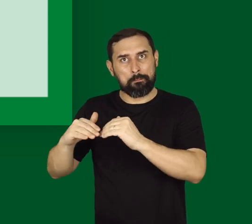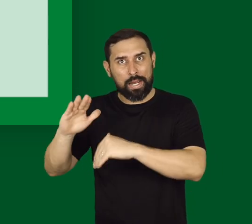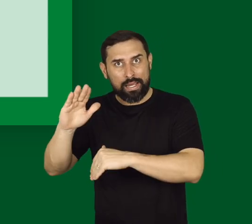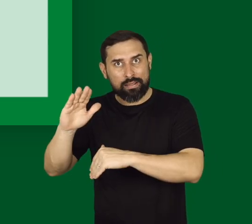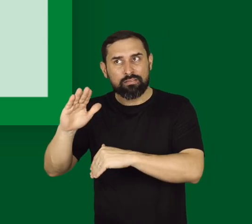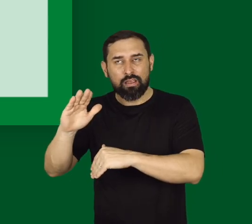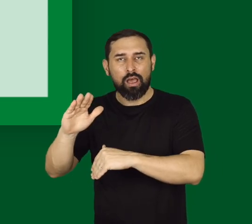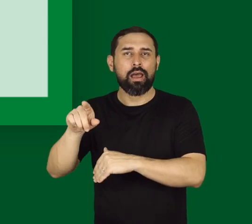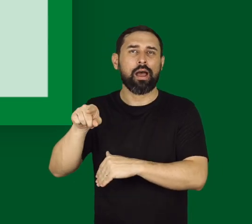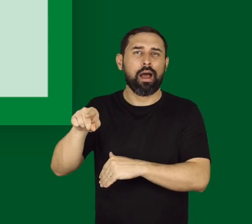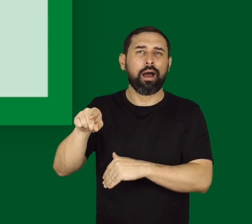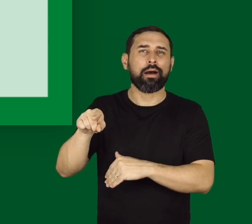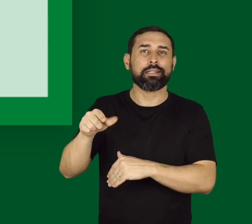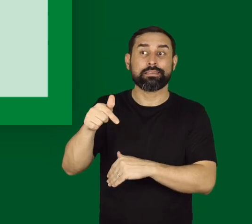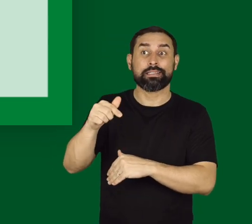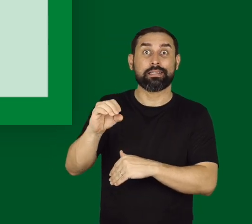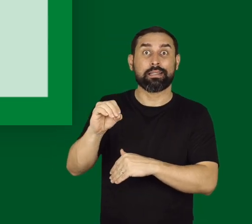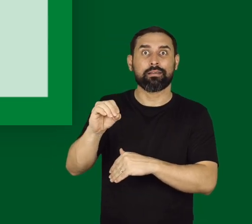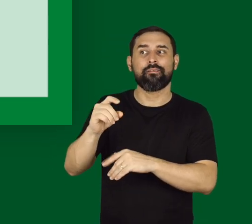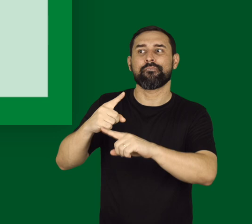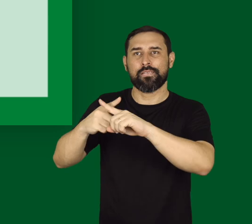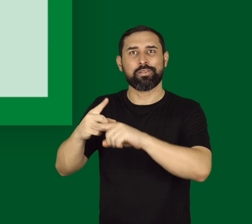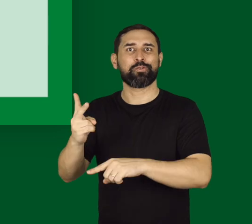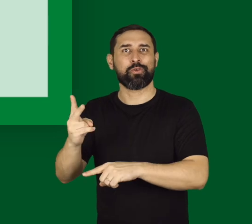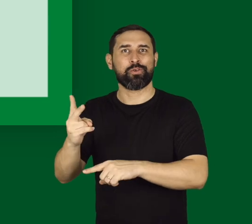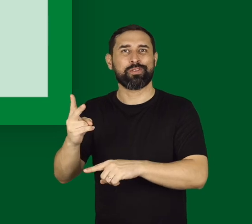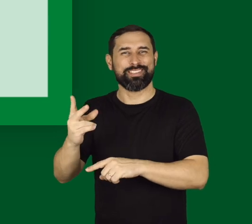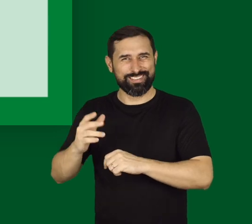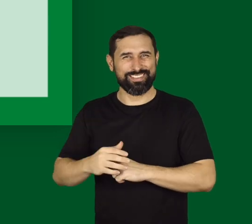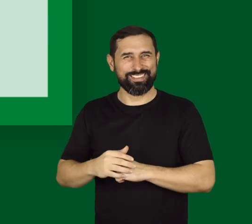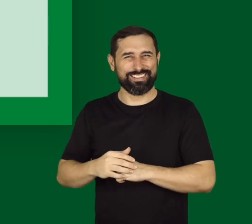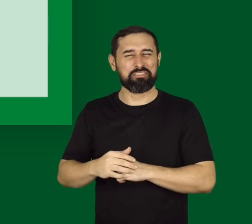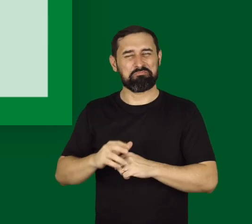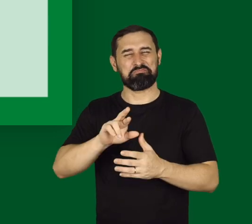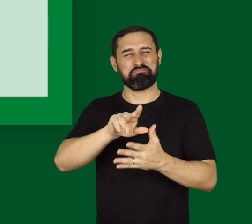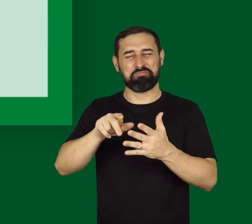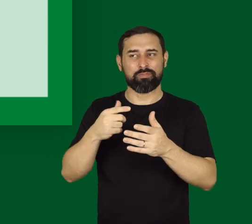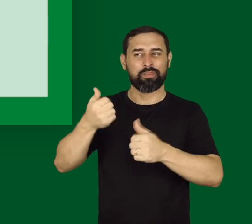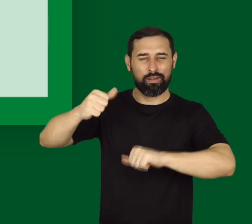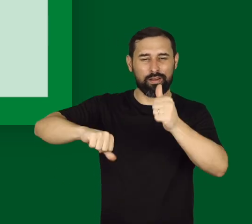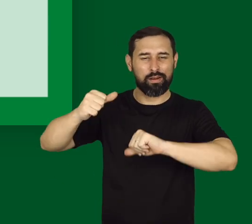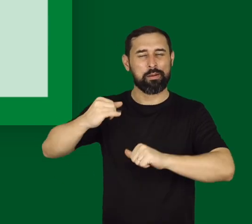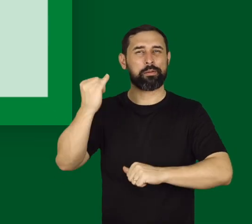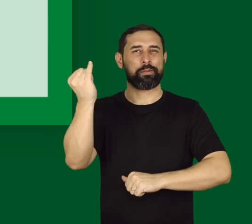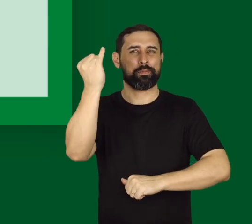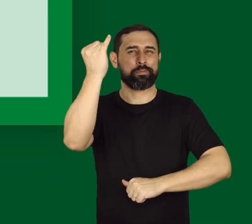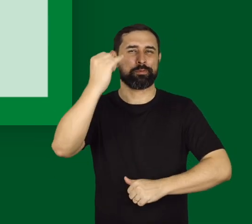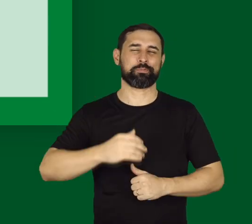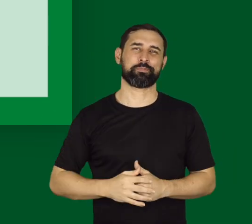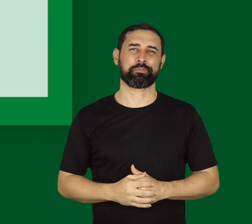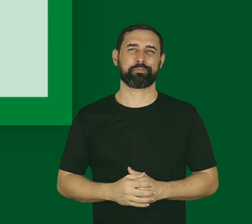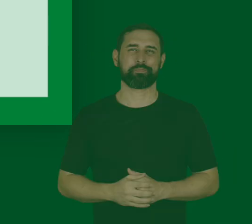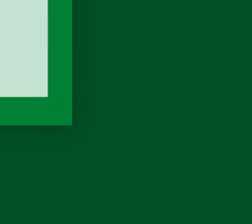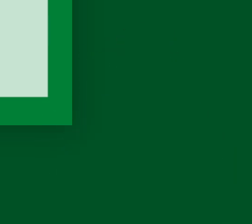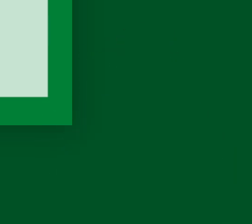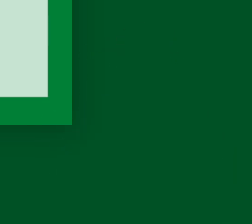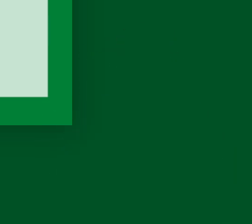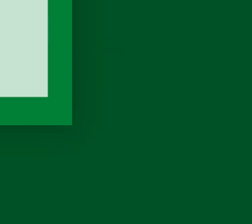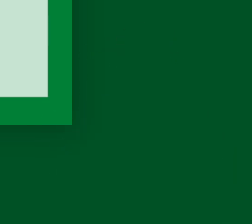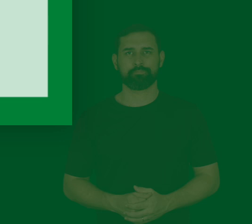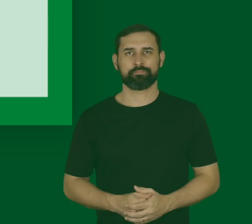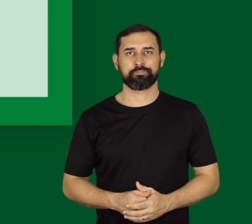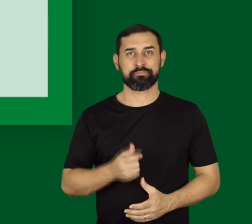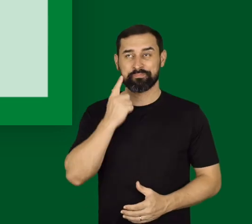ano de idade, depois de 1 ano de idade, 70 mais 2 vezes a idade em anos. E na adolescência, no adulto, pelo menos